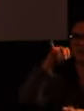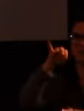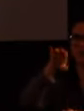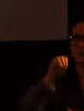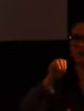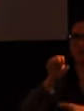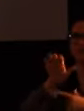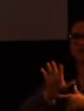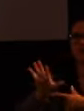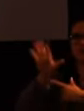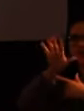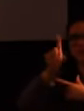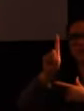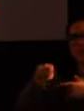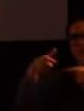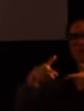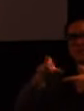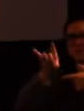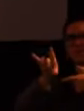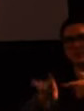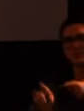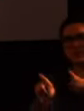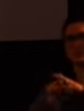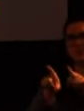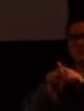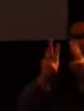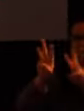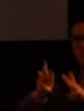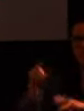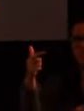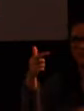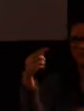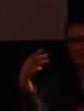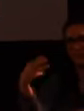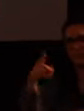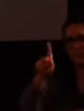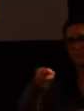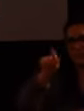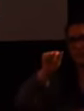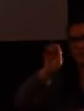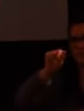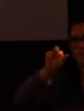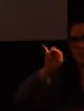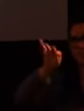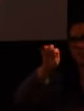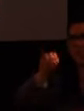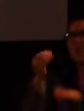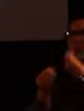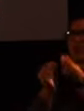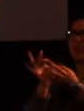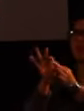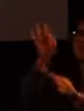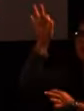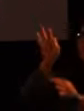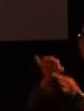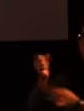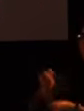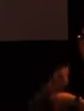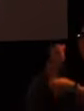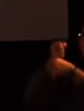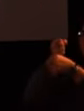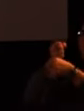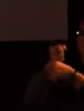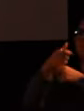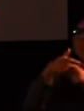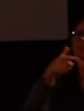áreas especiais. O mapa 3 é o mapa de gabaritos de altura máxima das edificações. Isso vinha